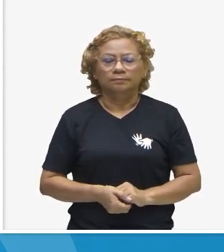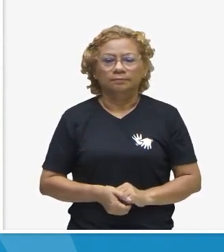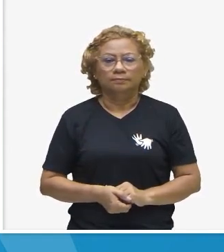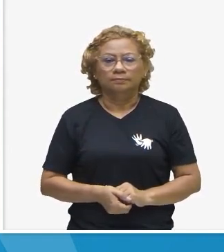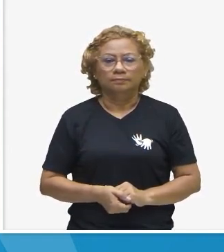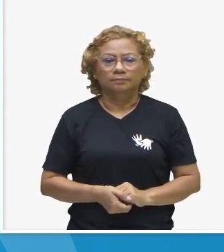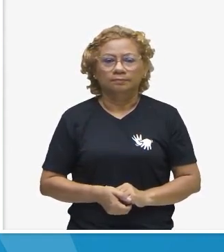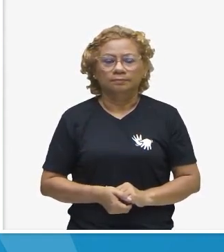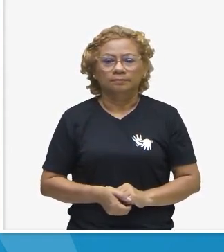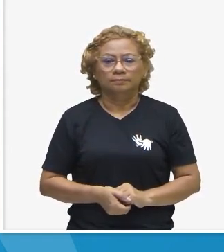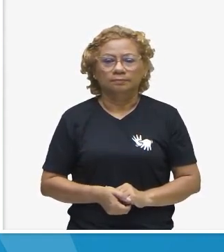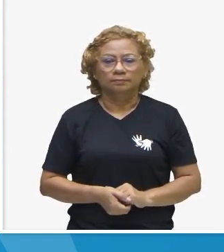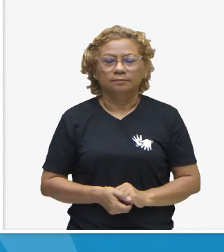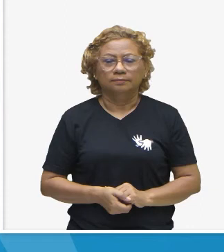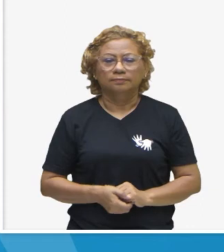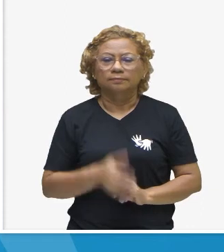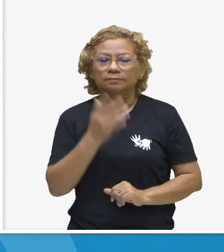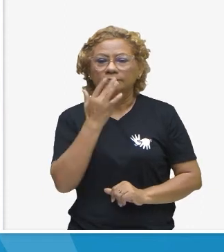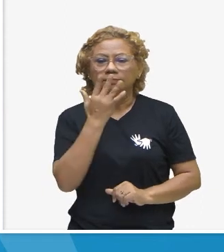assim mais forte,